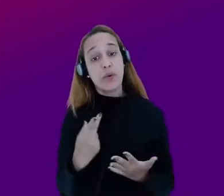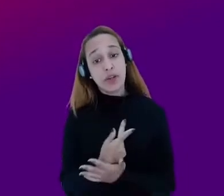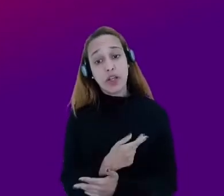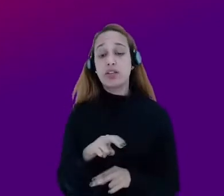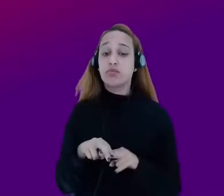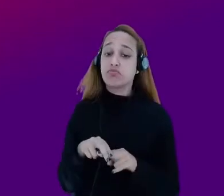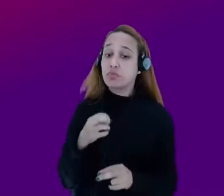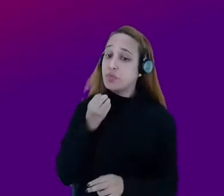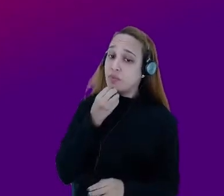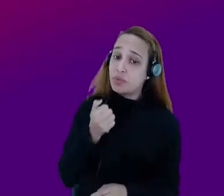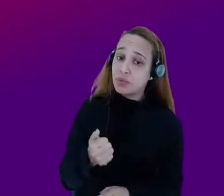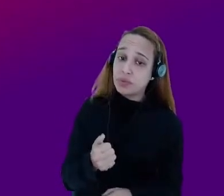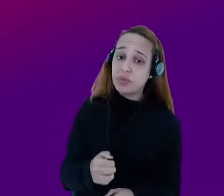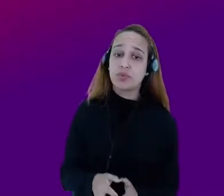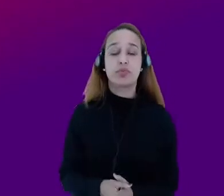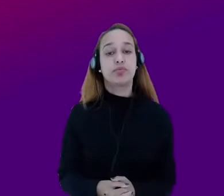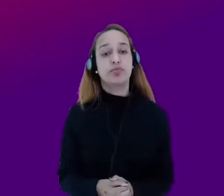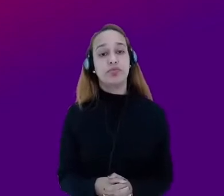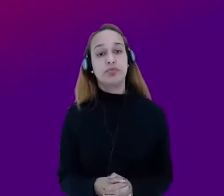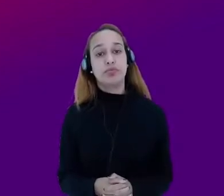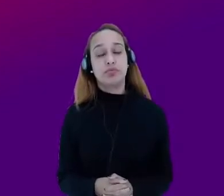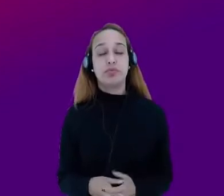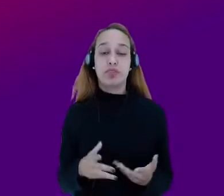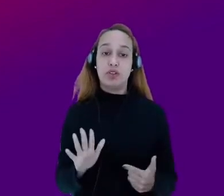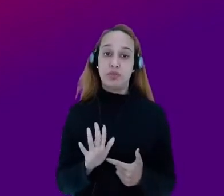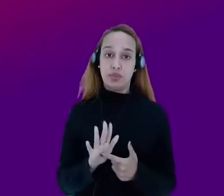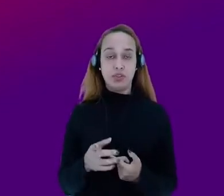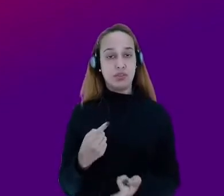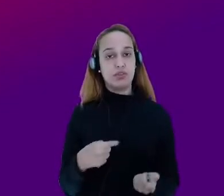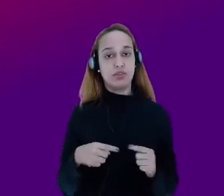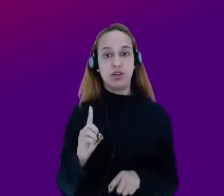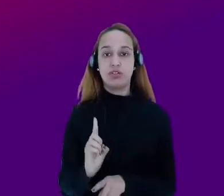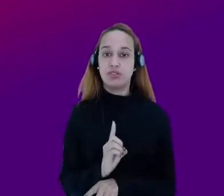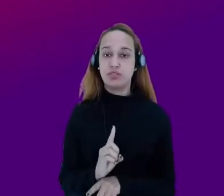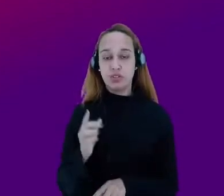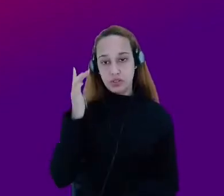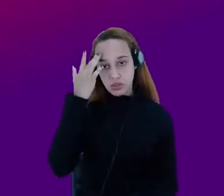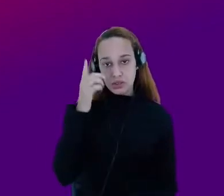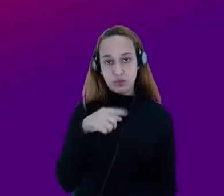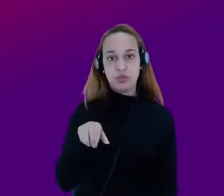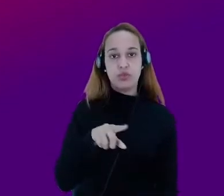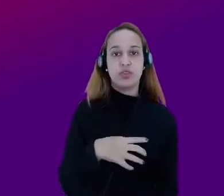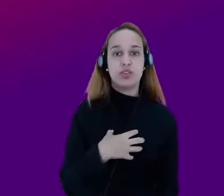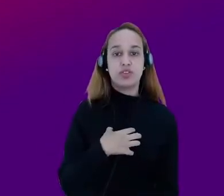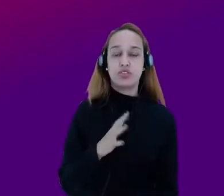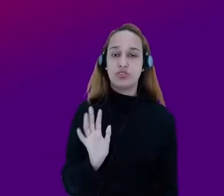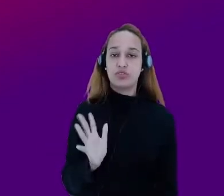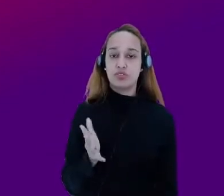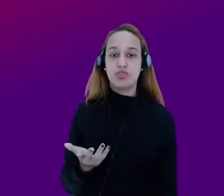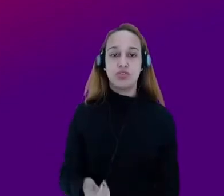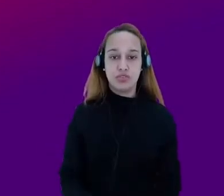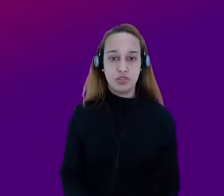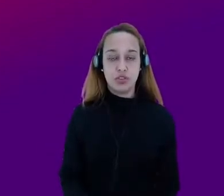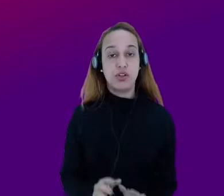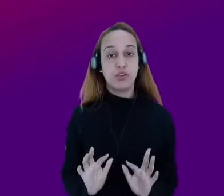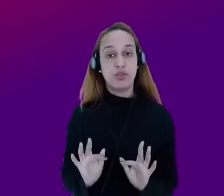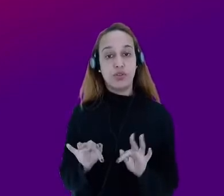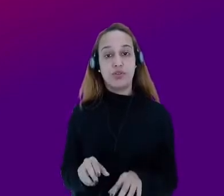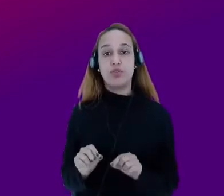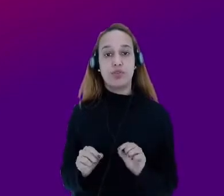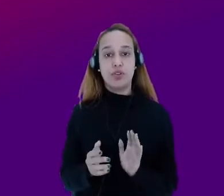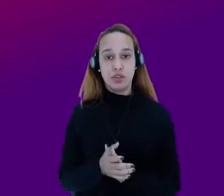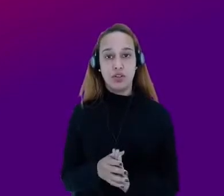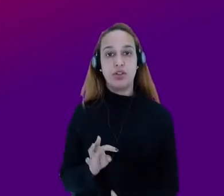Falando um pouco sobre essa transformação digital, e eu acho que todo mundo já deve ter sentido, o fim da era touch,